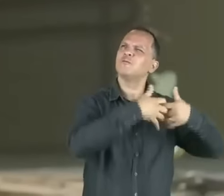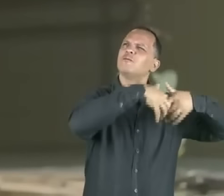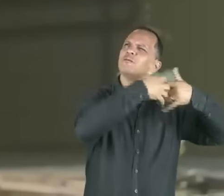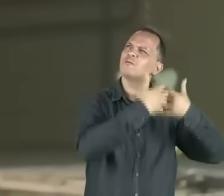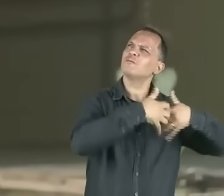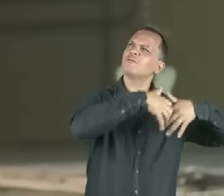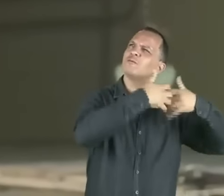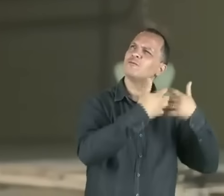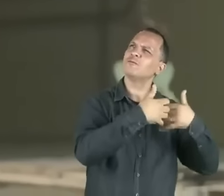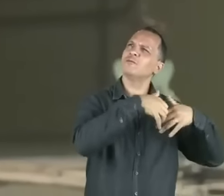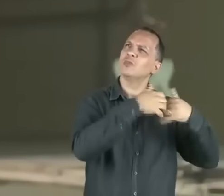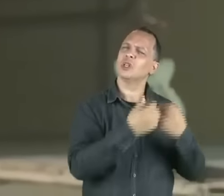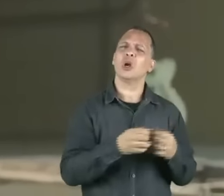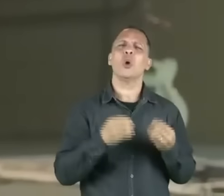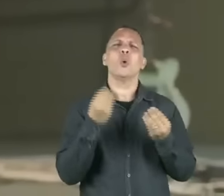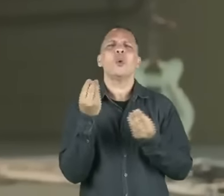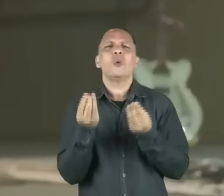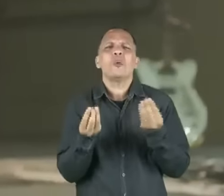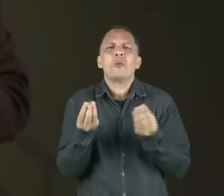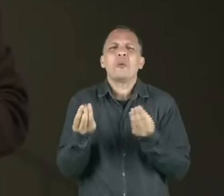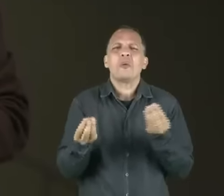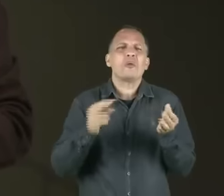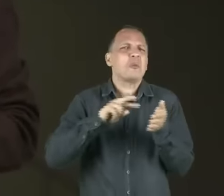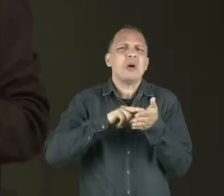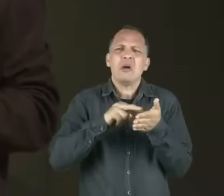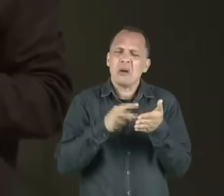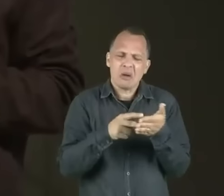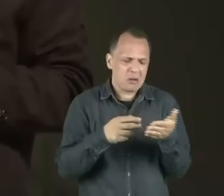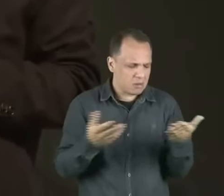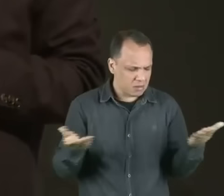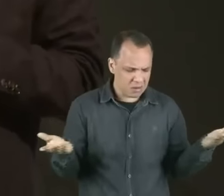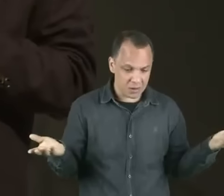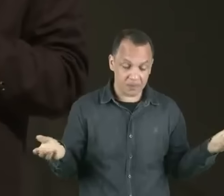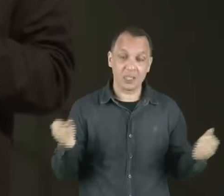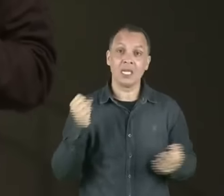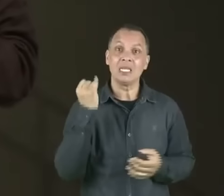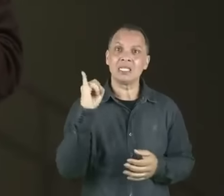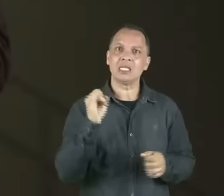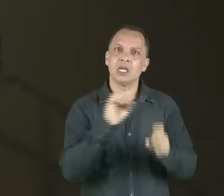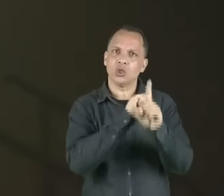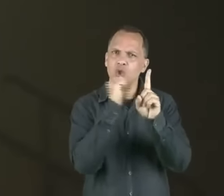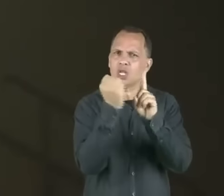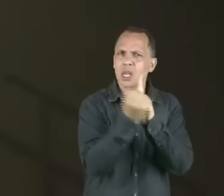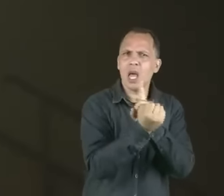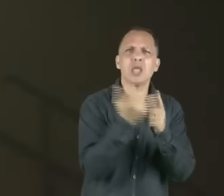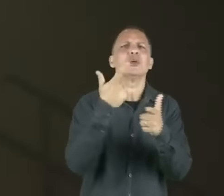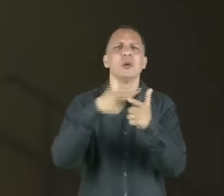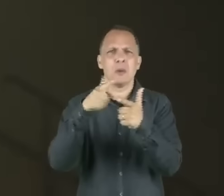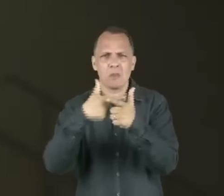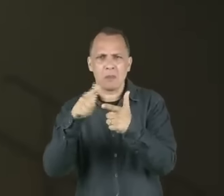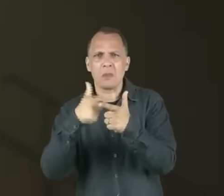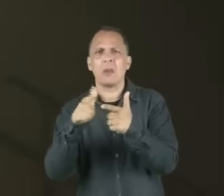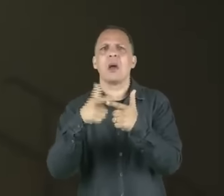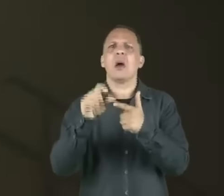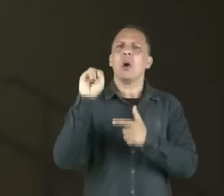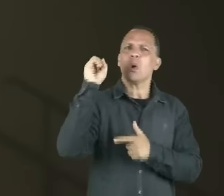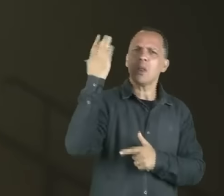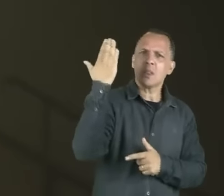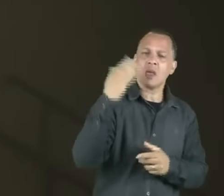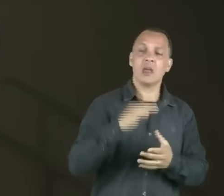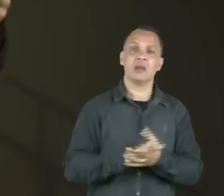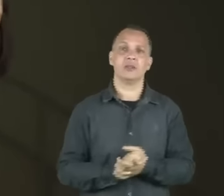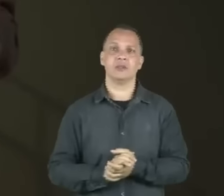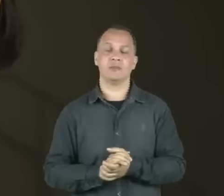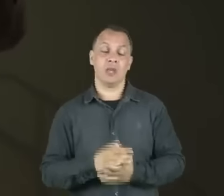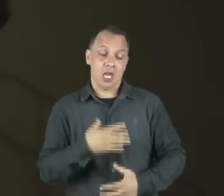dias se a gente convive com os conflitos se a gente convive com as nossas circunstâncias afetadas